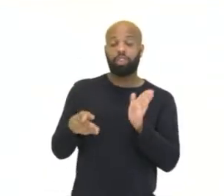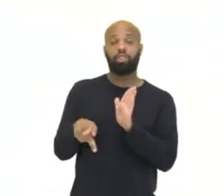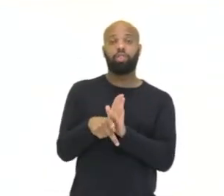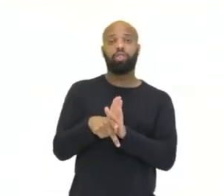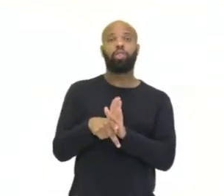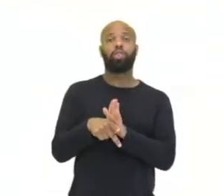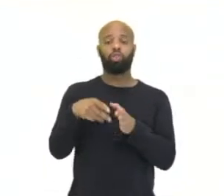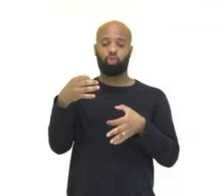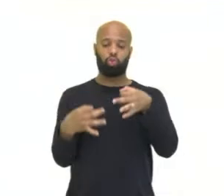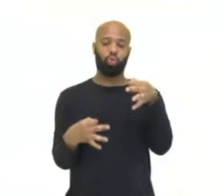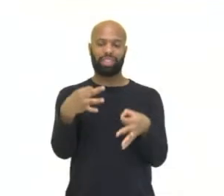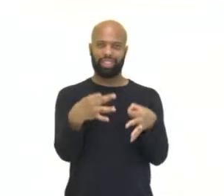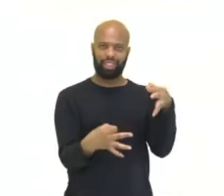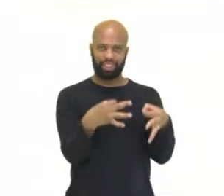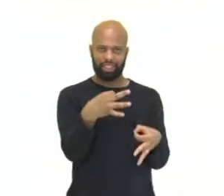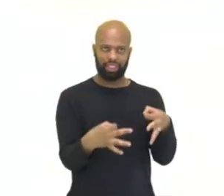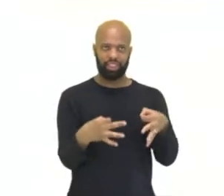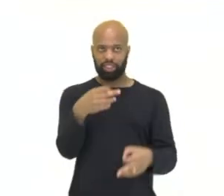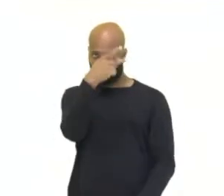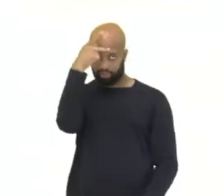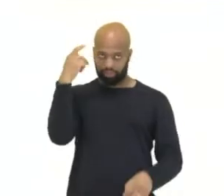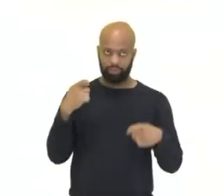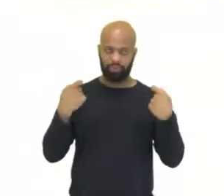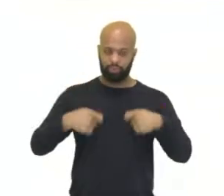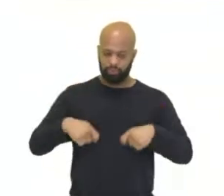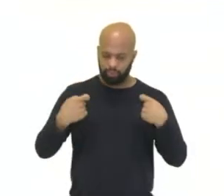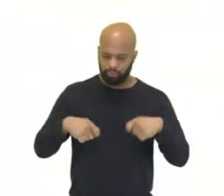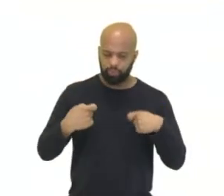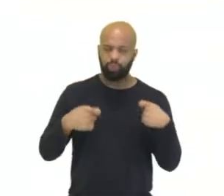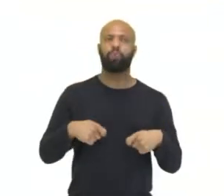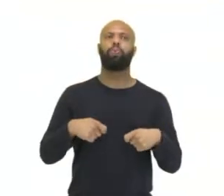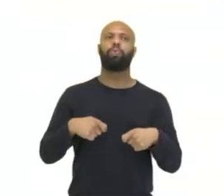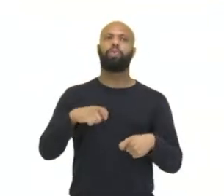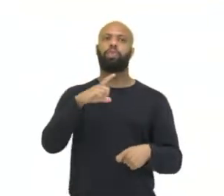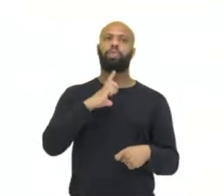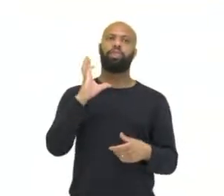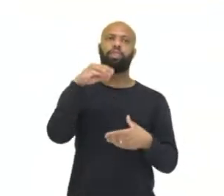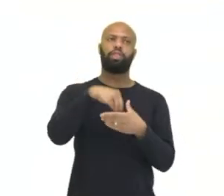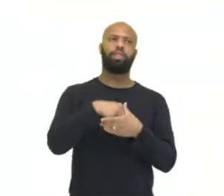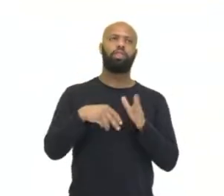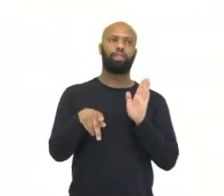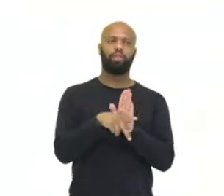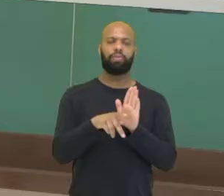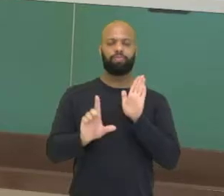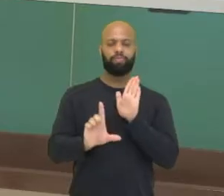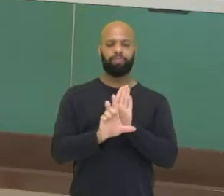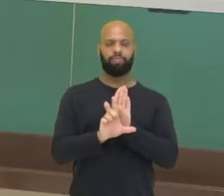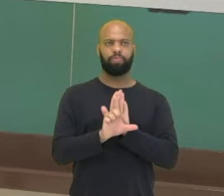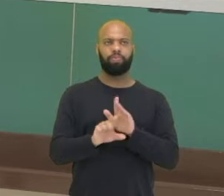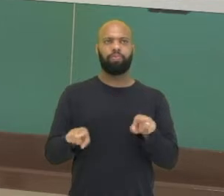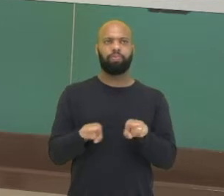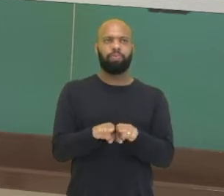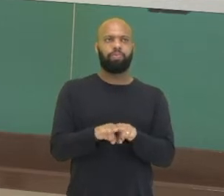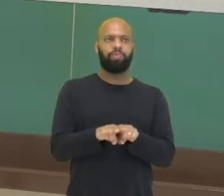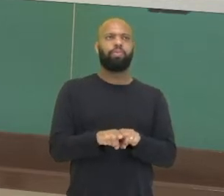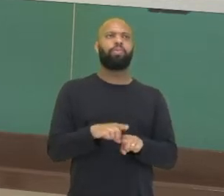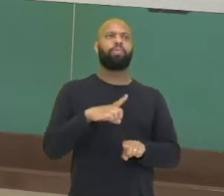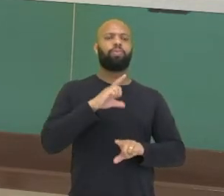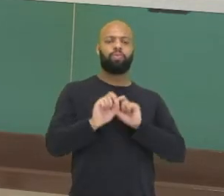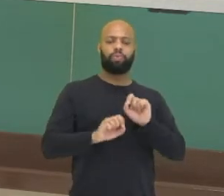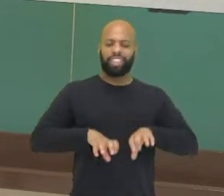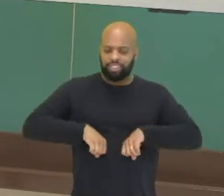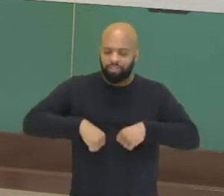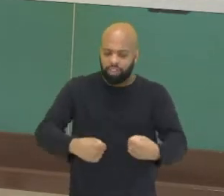jurídico às pessoas mais necessitadas, conforme previsto na nossa legislação. E a atuação da